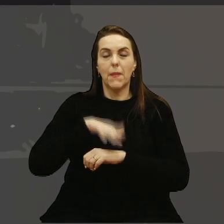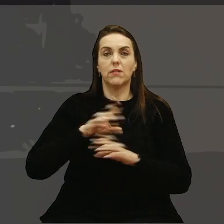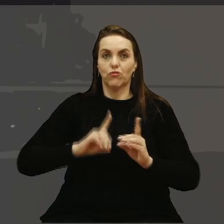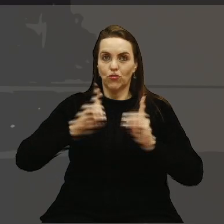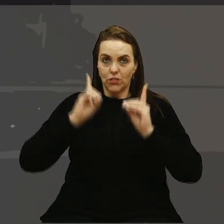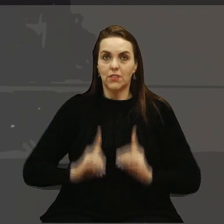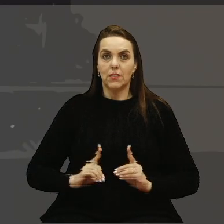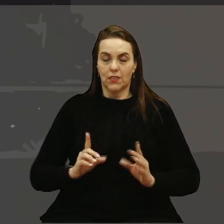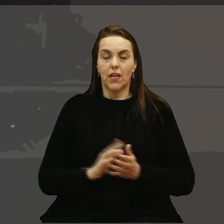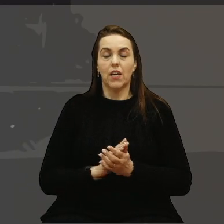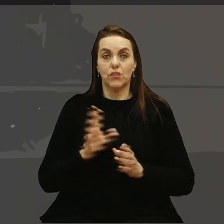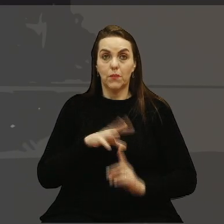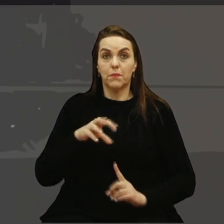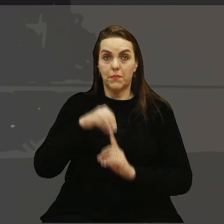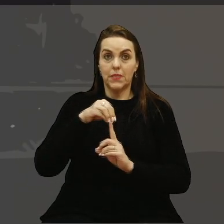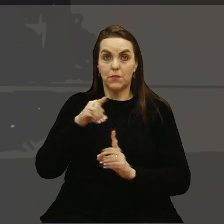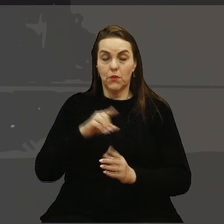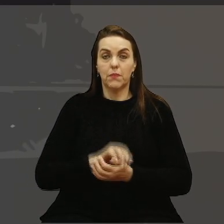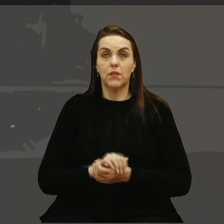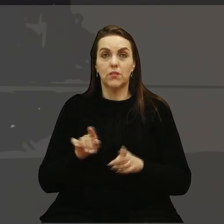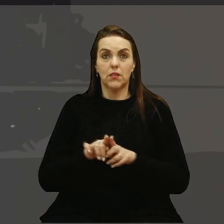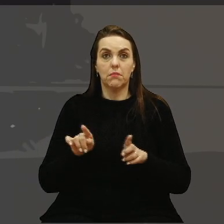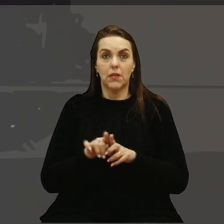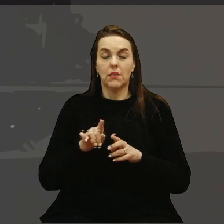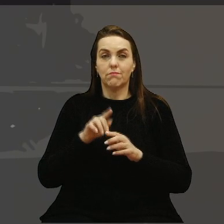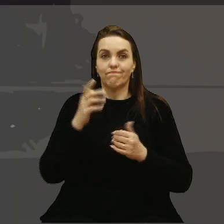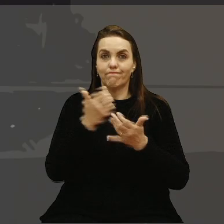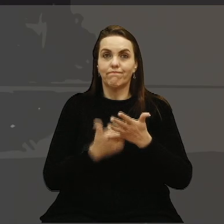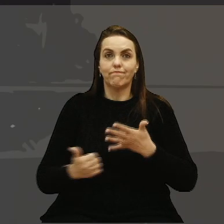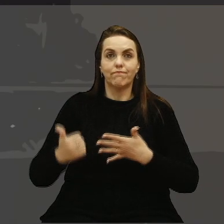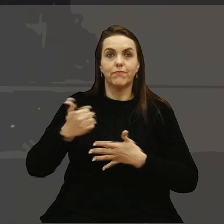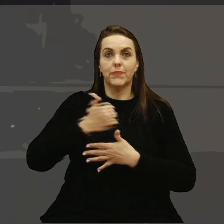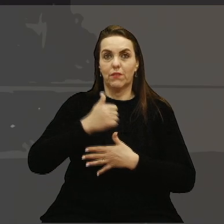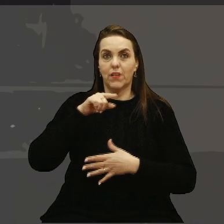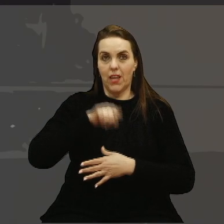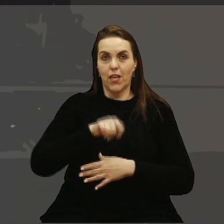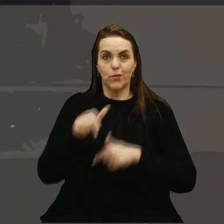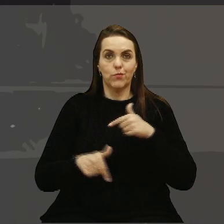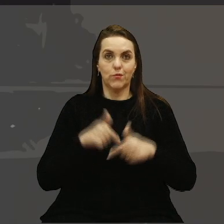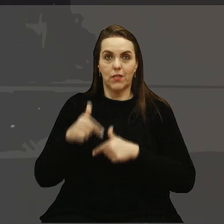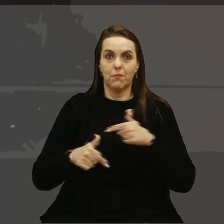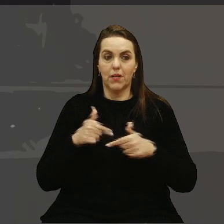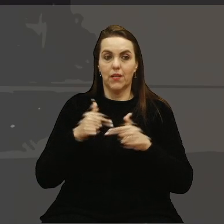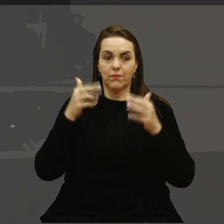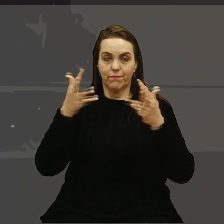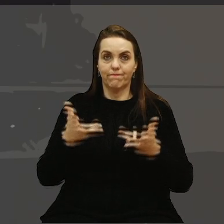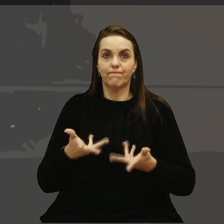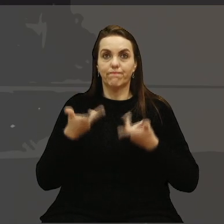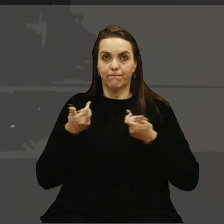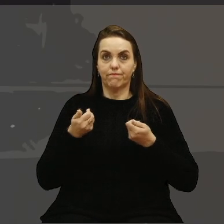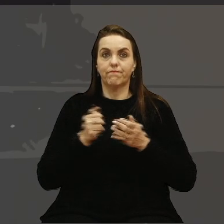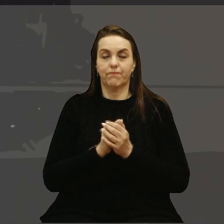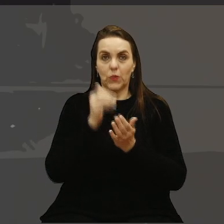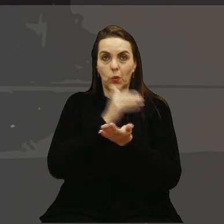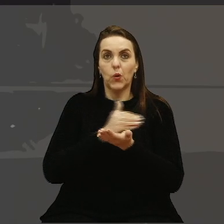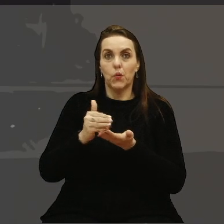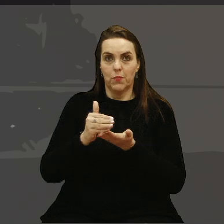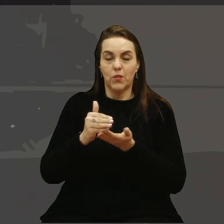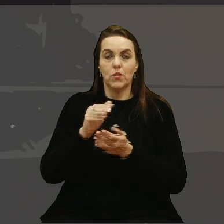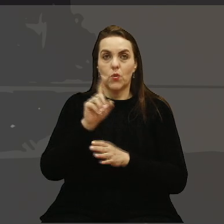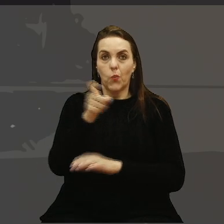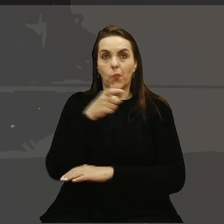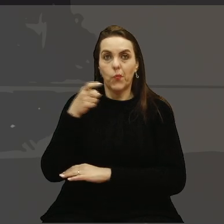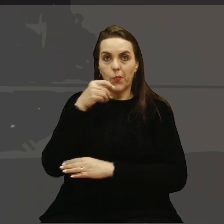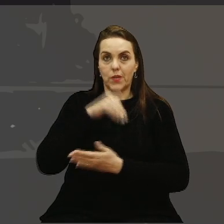dignidade e principalmente o privilégio com esse trabalho fantástico que iniciou lá com o